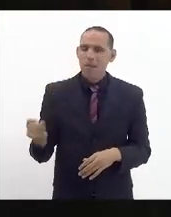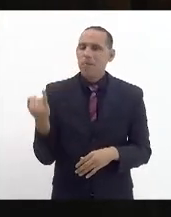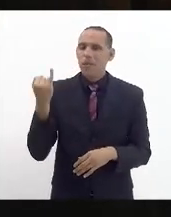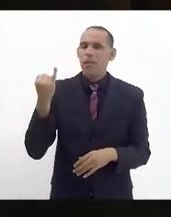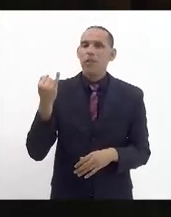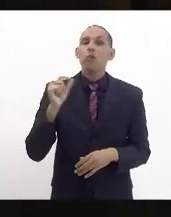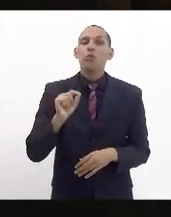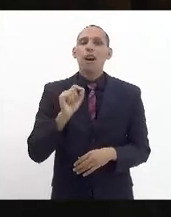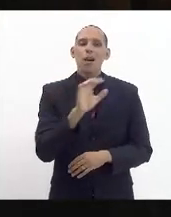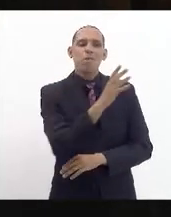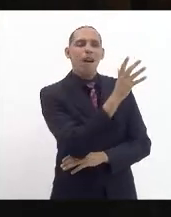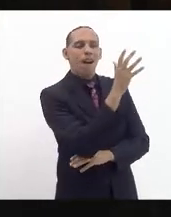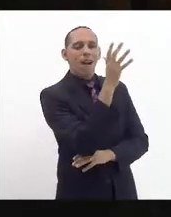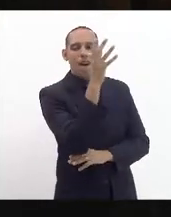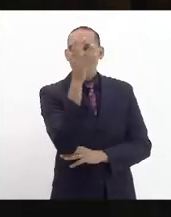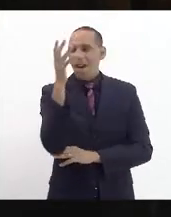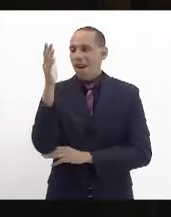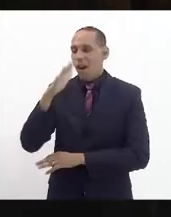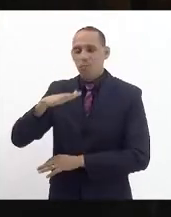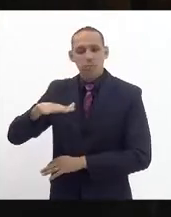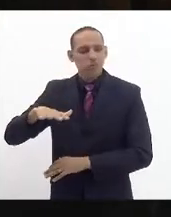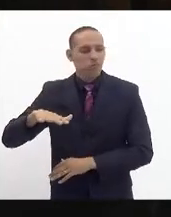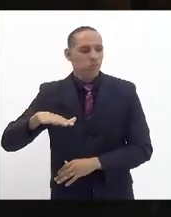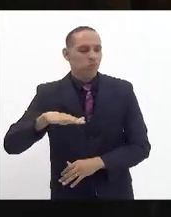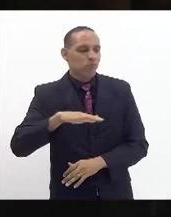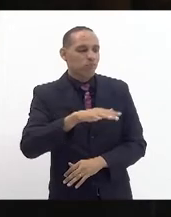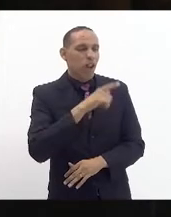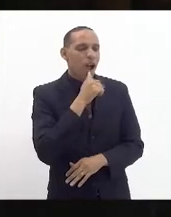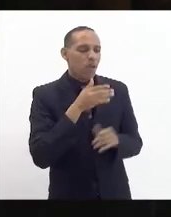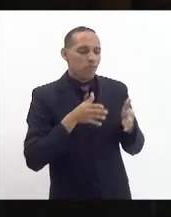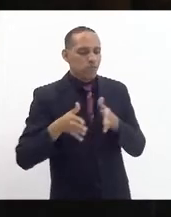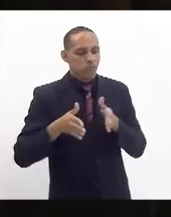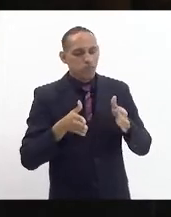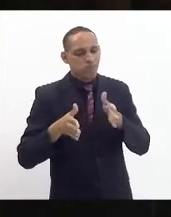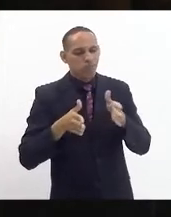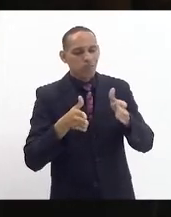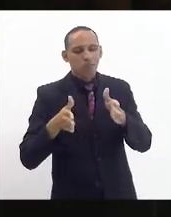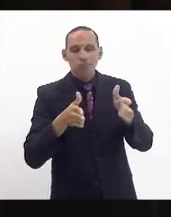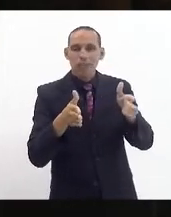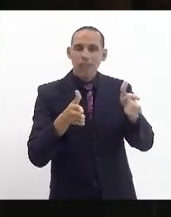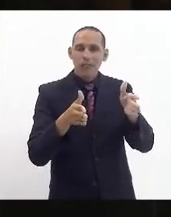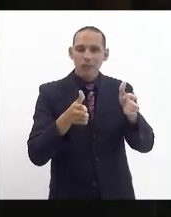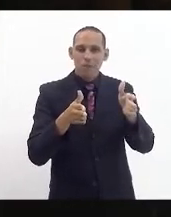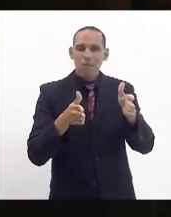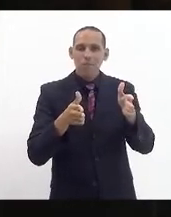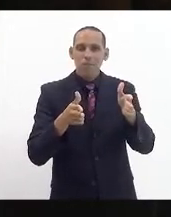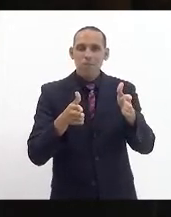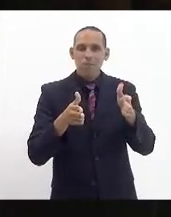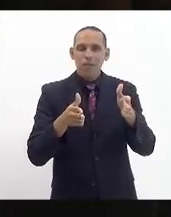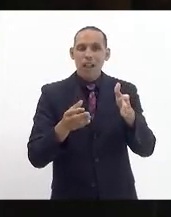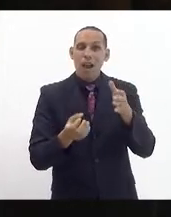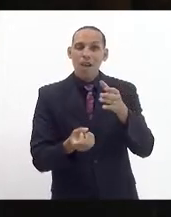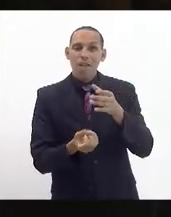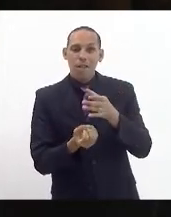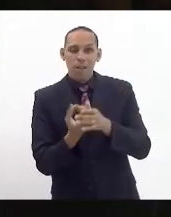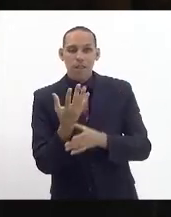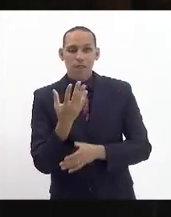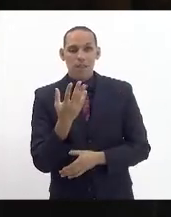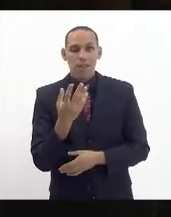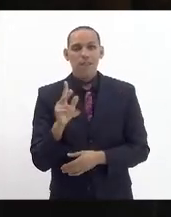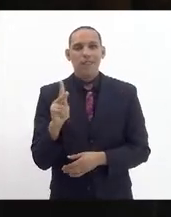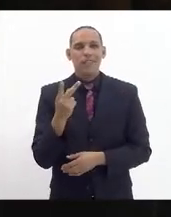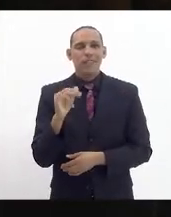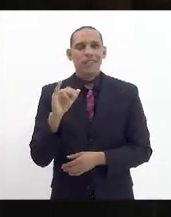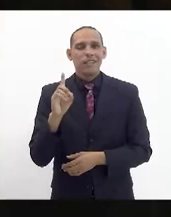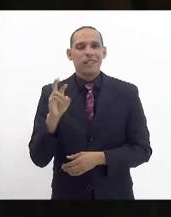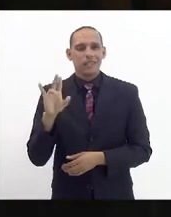as florestas, que é o meio ambiente, que são os rios, né, as matrizes hídricas do nosso estado. Então, é